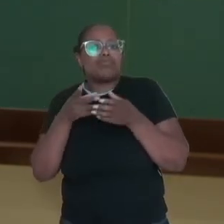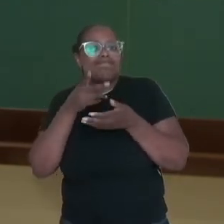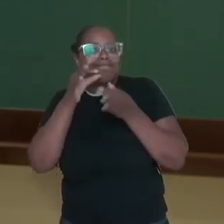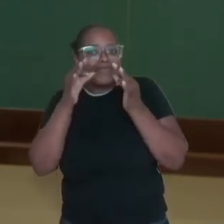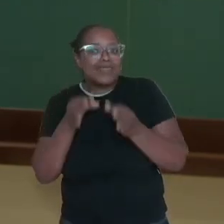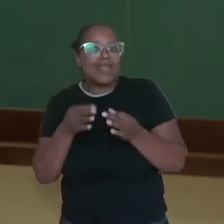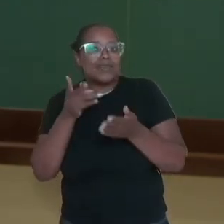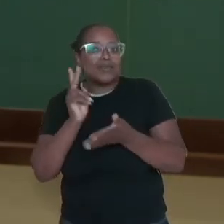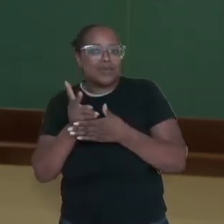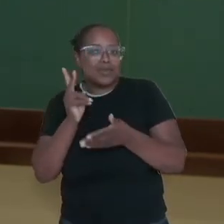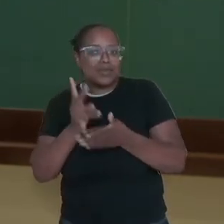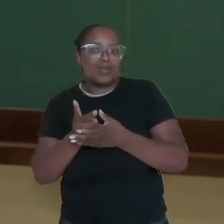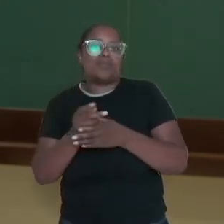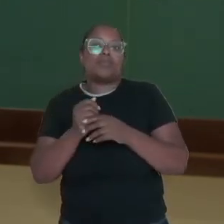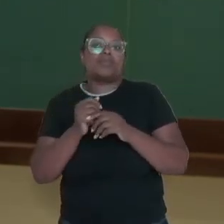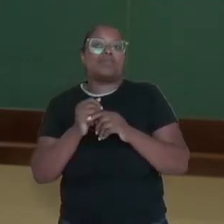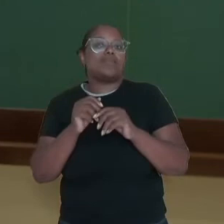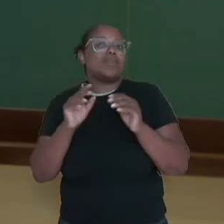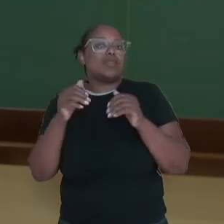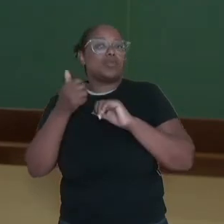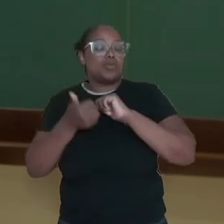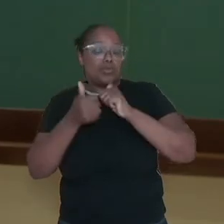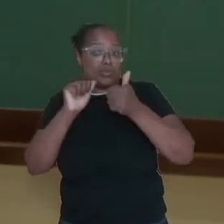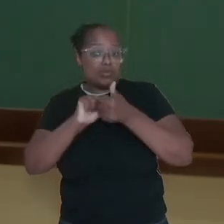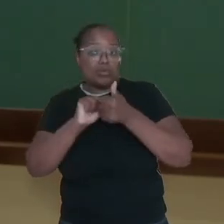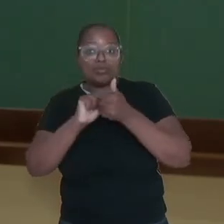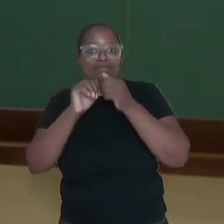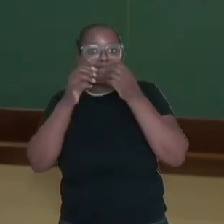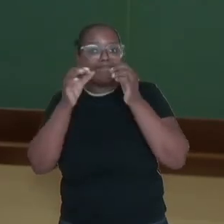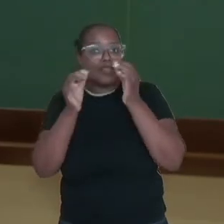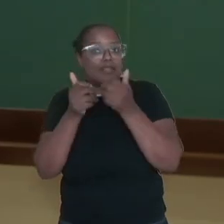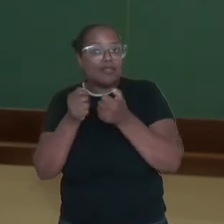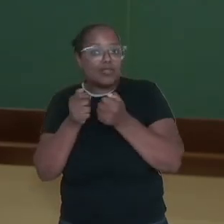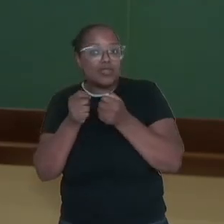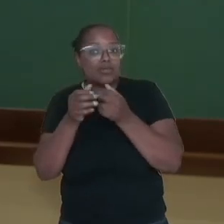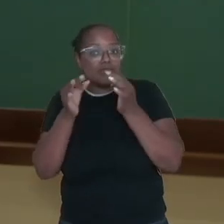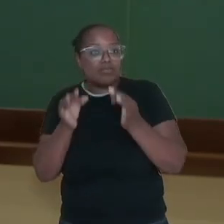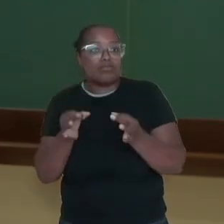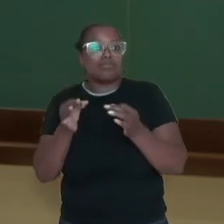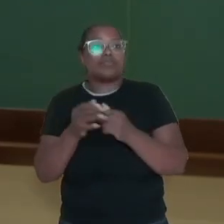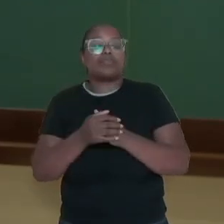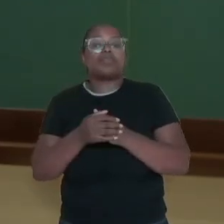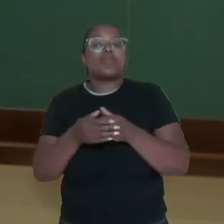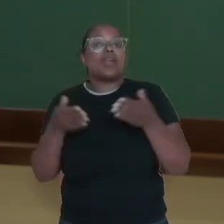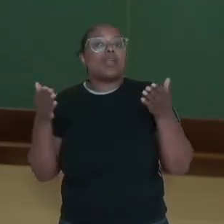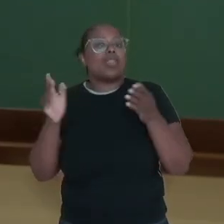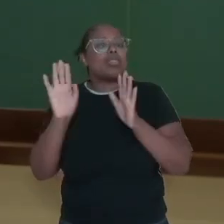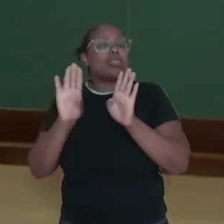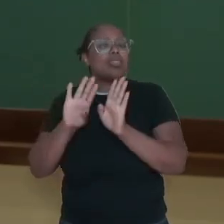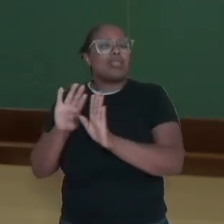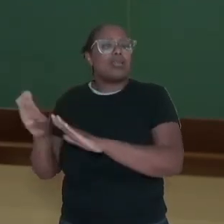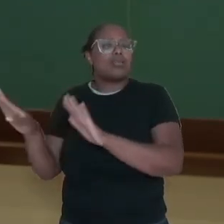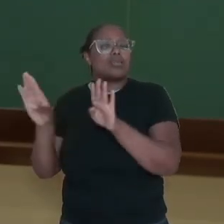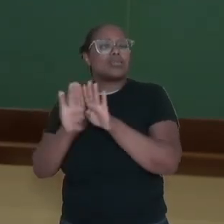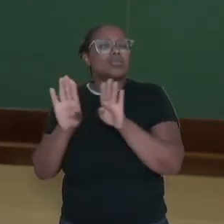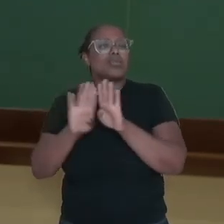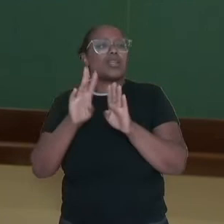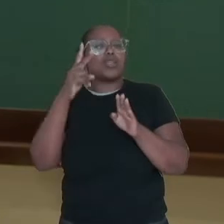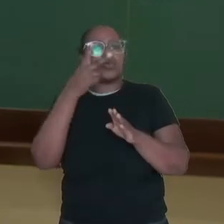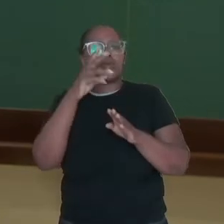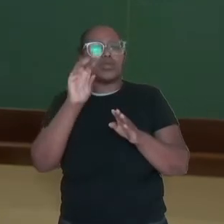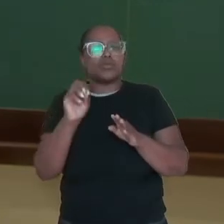os atletas de esportes convencionais, tá? A partir da década de 2010,